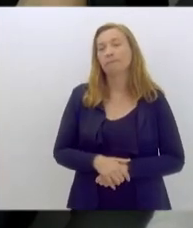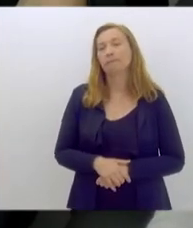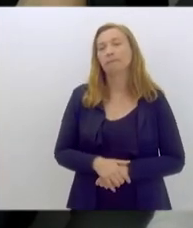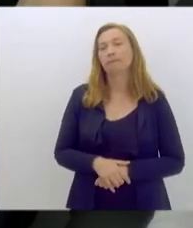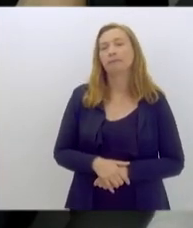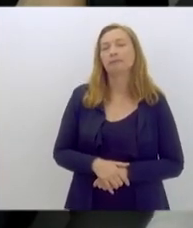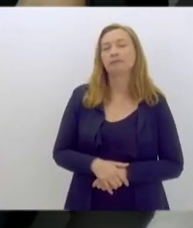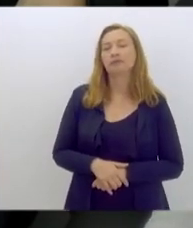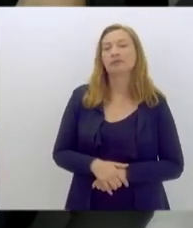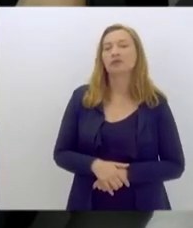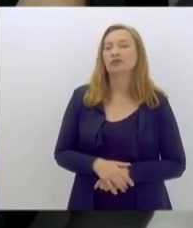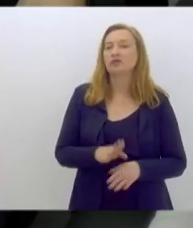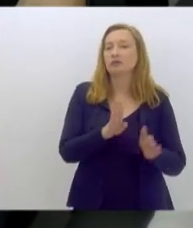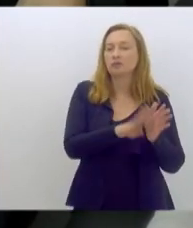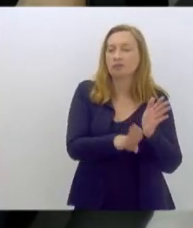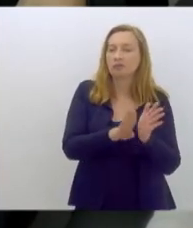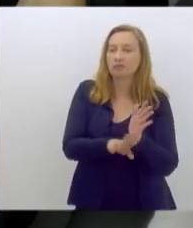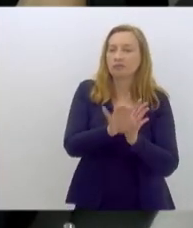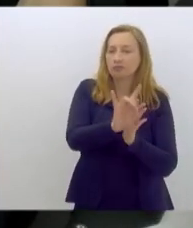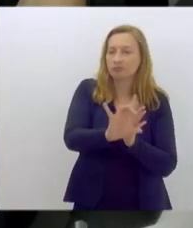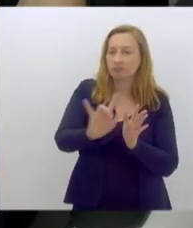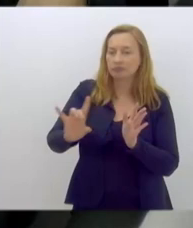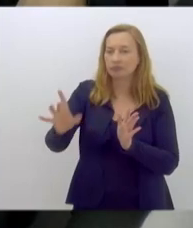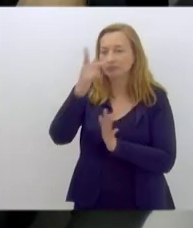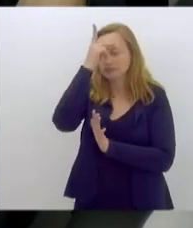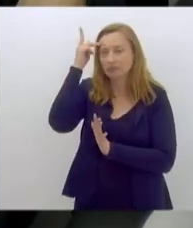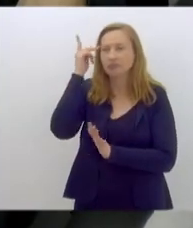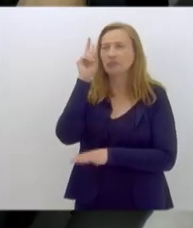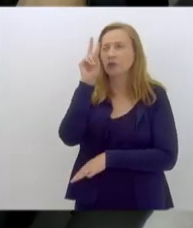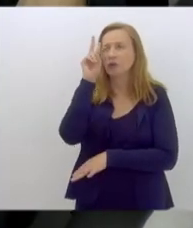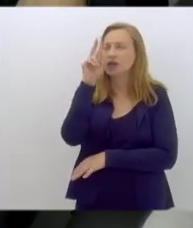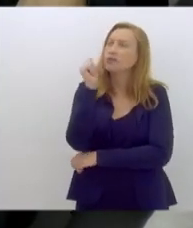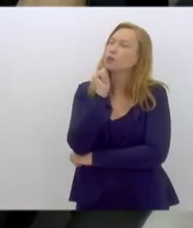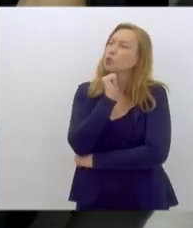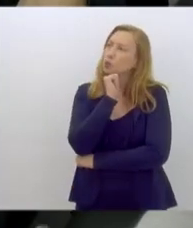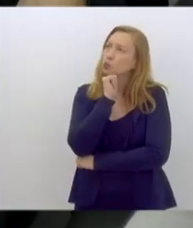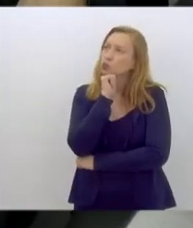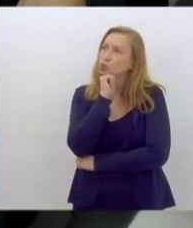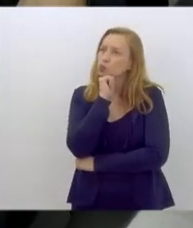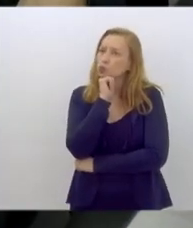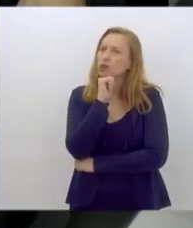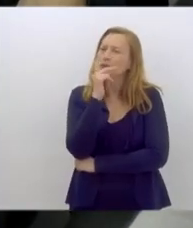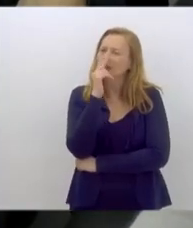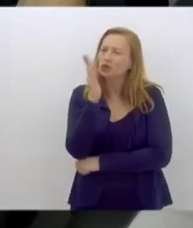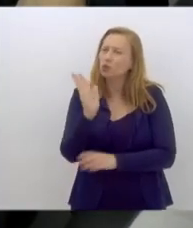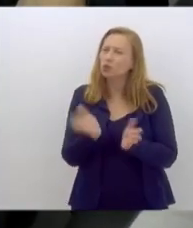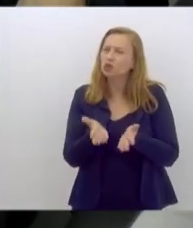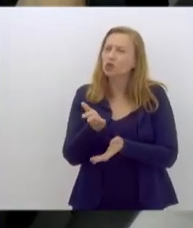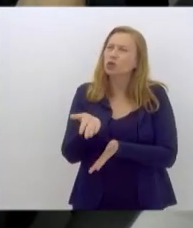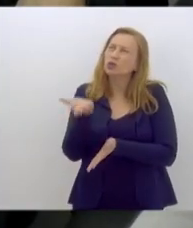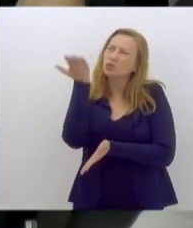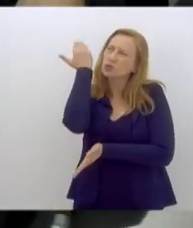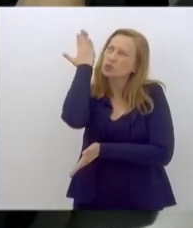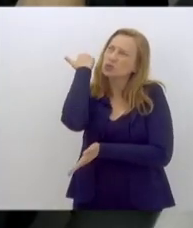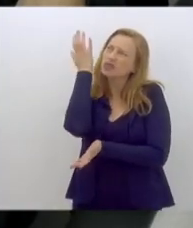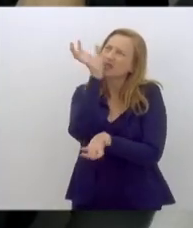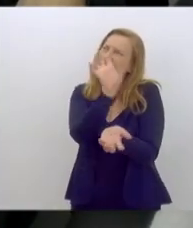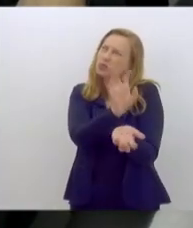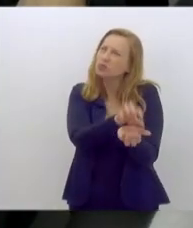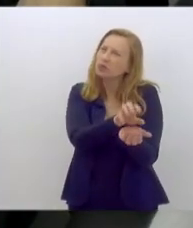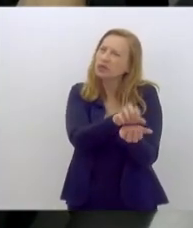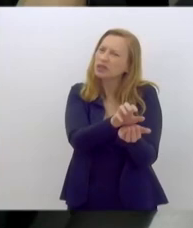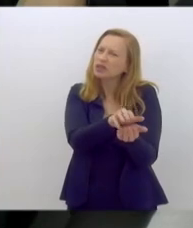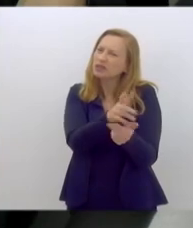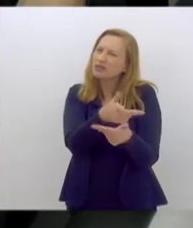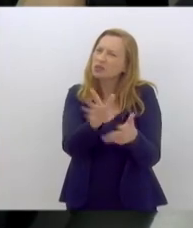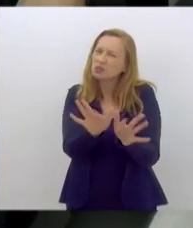o custo por paciente né eu me lembro como se fosse hoje que lá atrás Pernambuco fazer